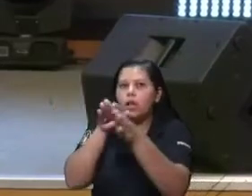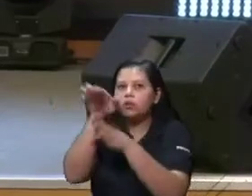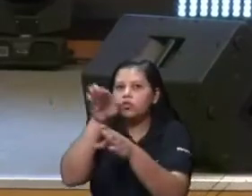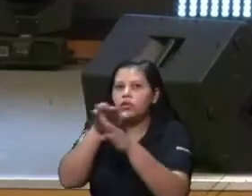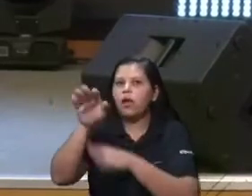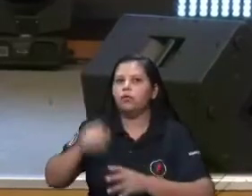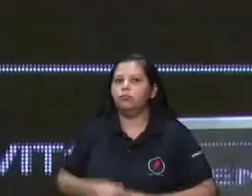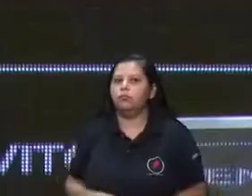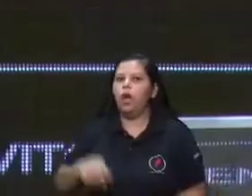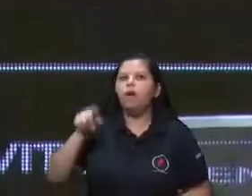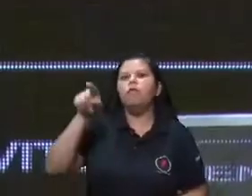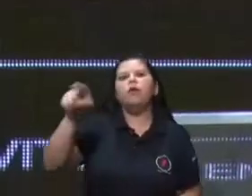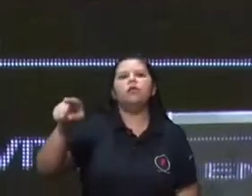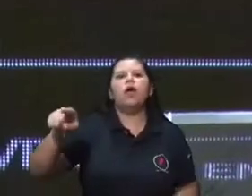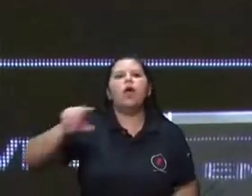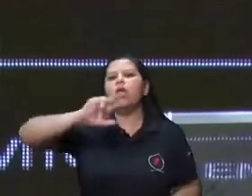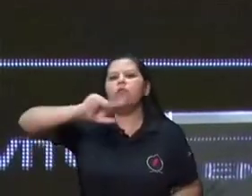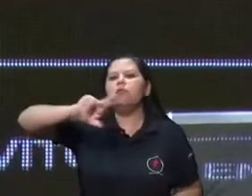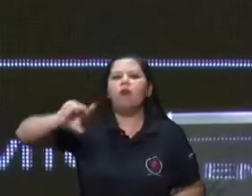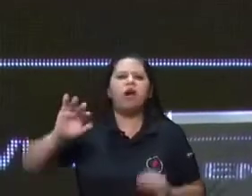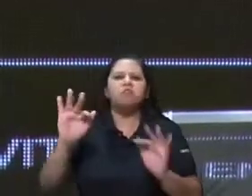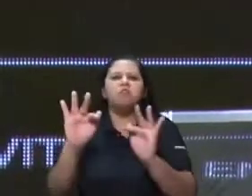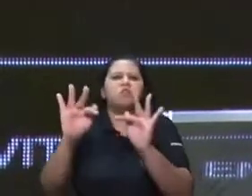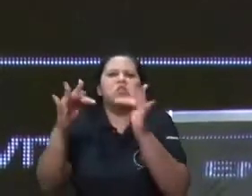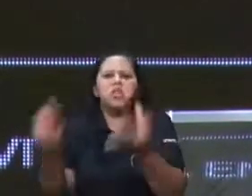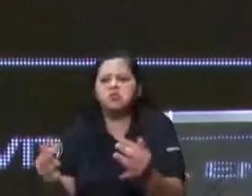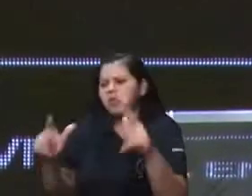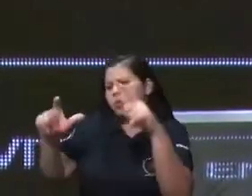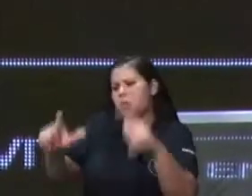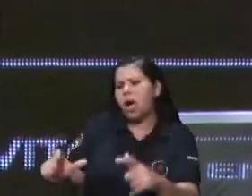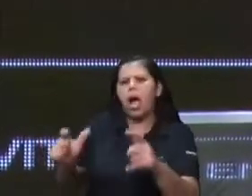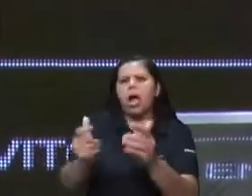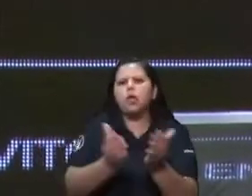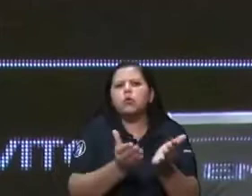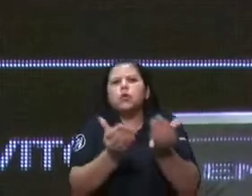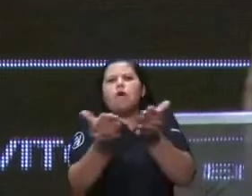você não será apenas um lugar onde os navios ancorarão,